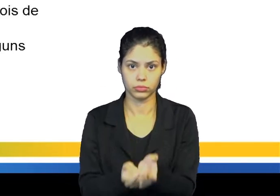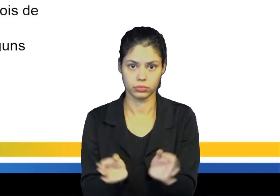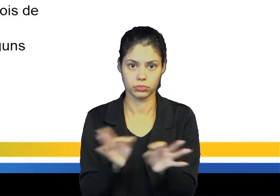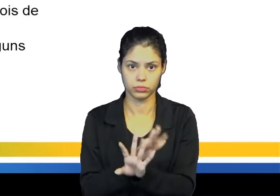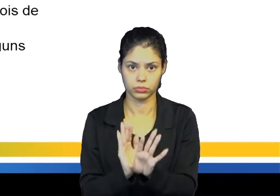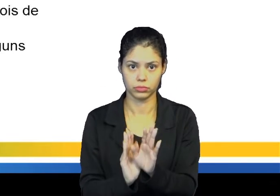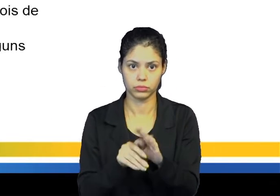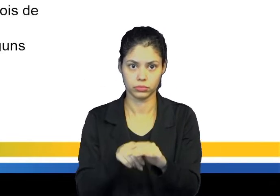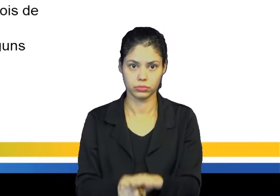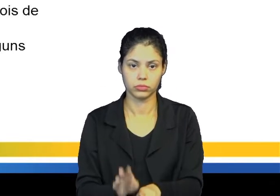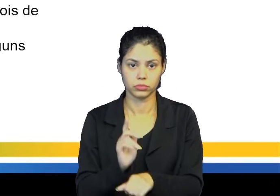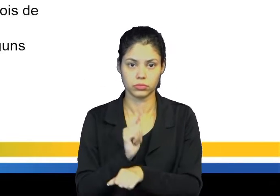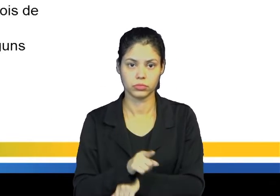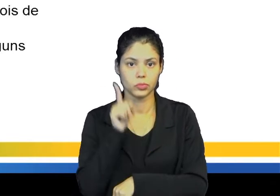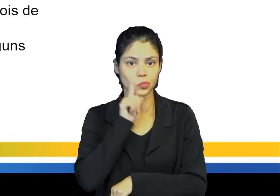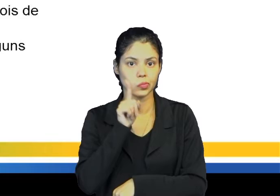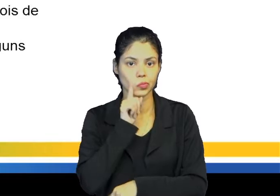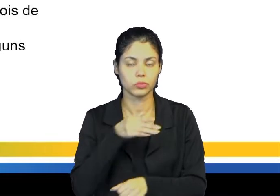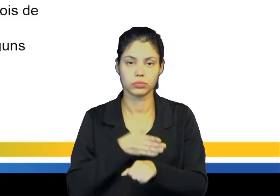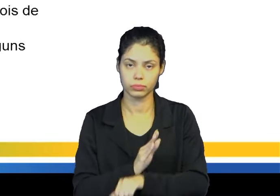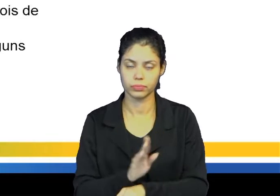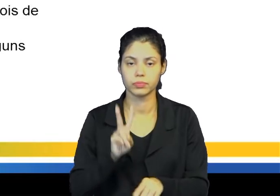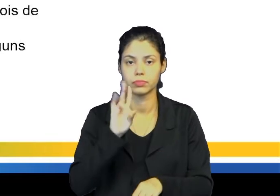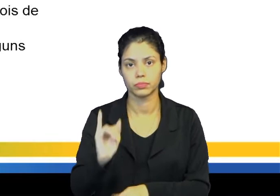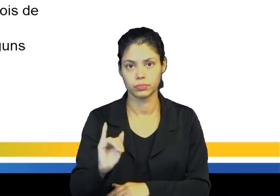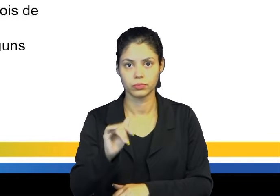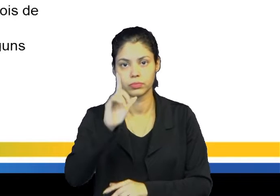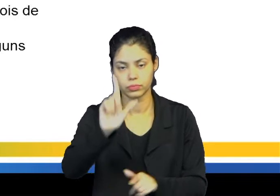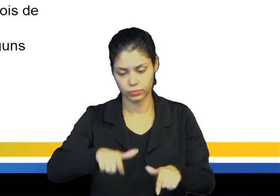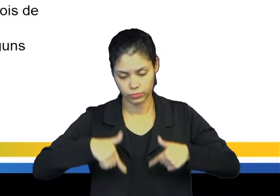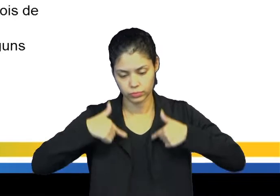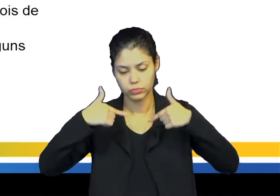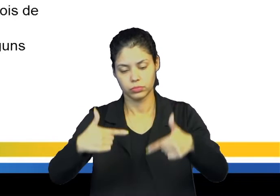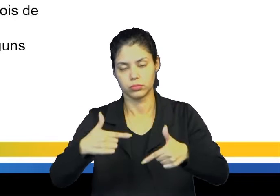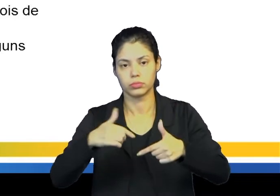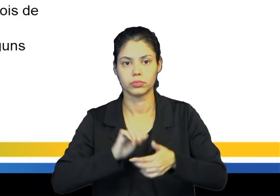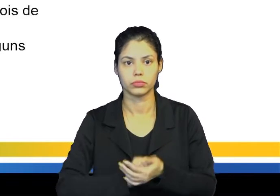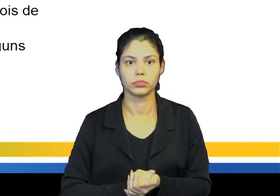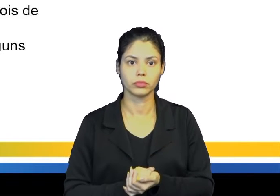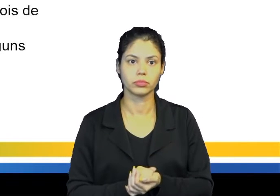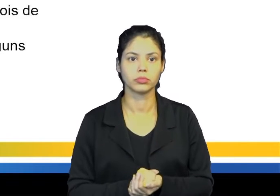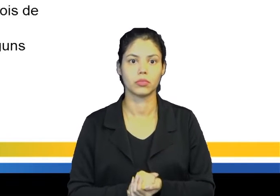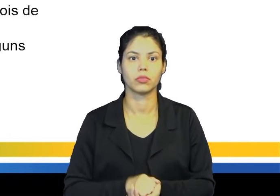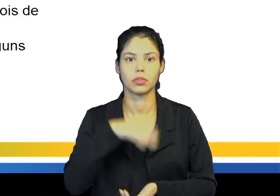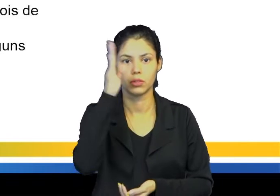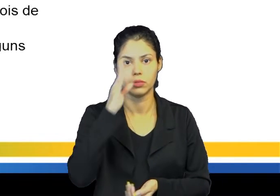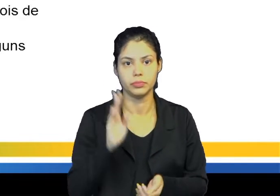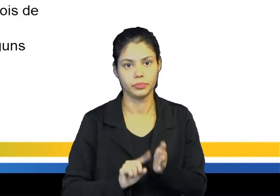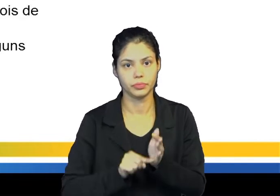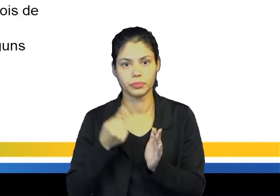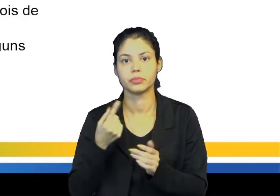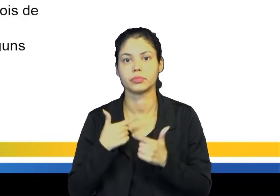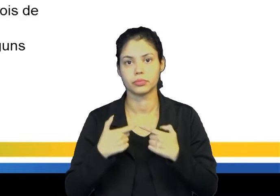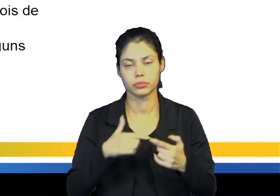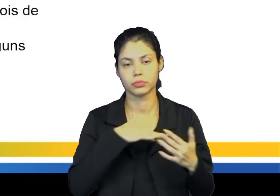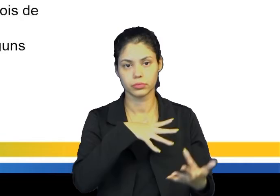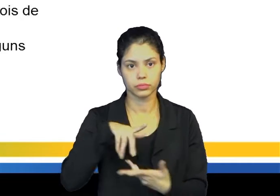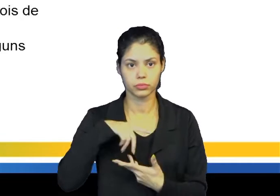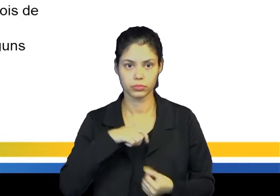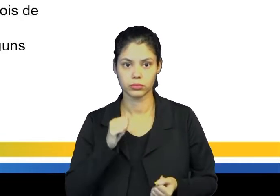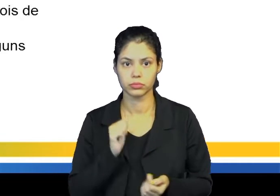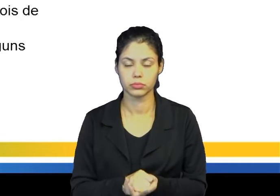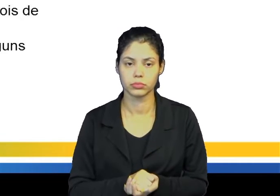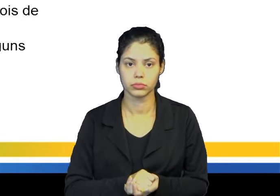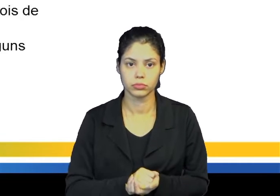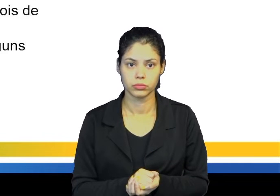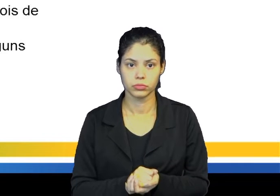por submarinos alemães, os Estados Unidos entram ali nos combates, né, ao lado da Tríplice Entente. O Brasil também entra, né, na Primeira Guerra